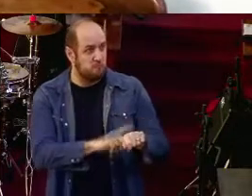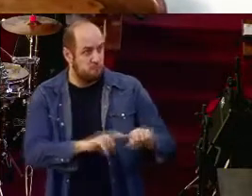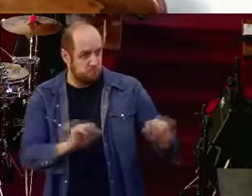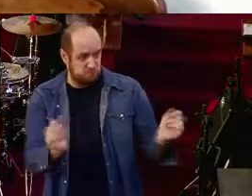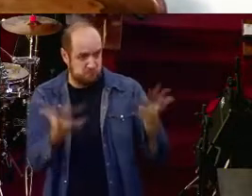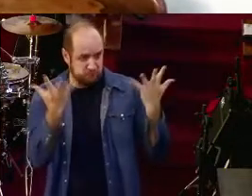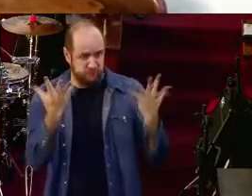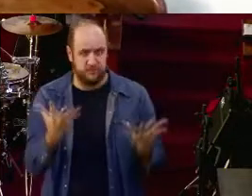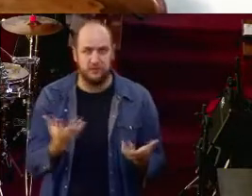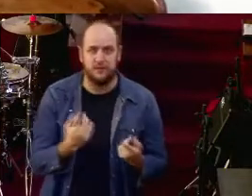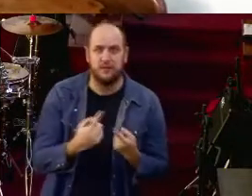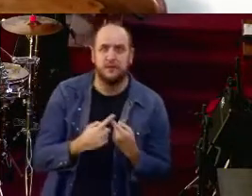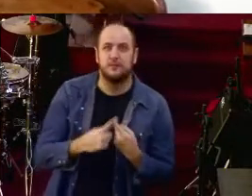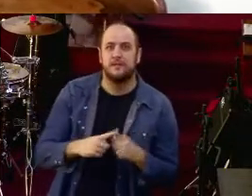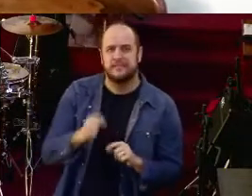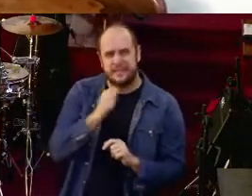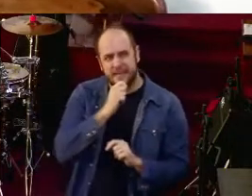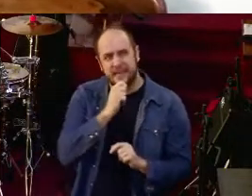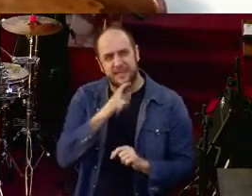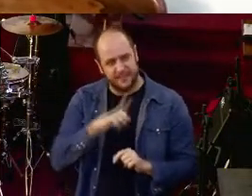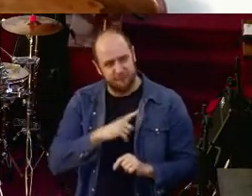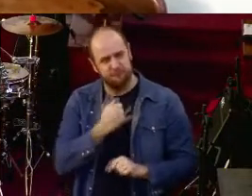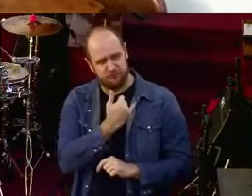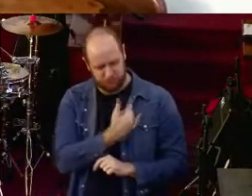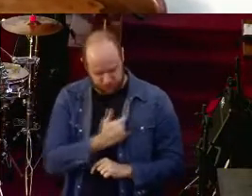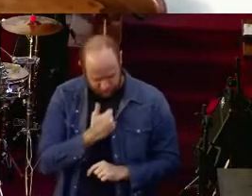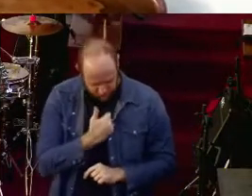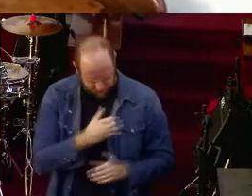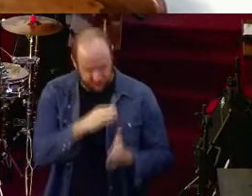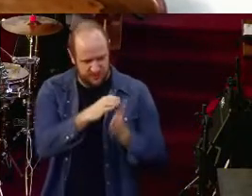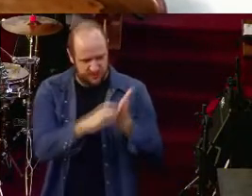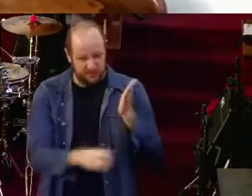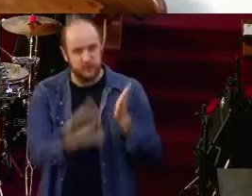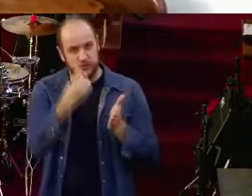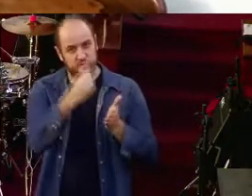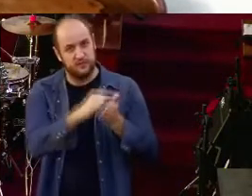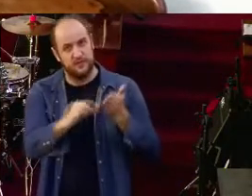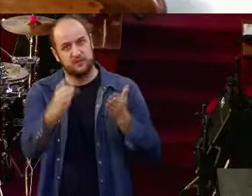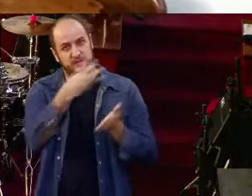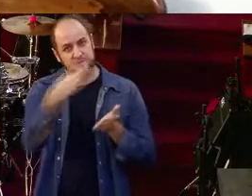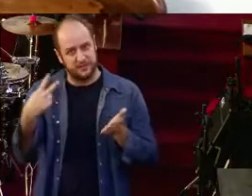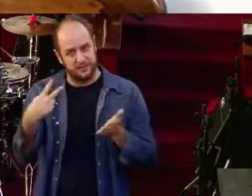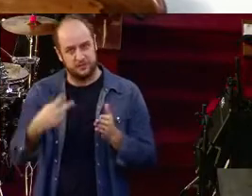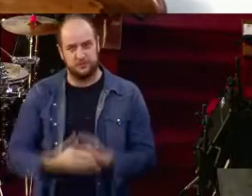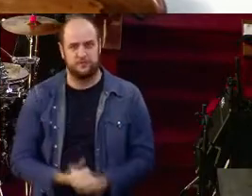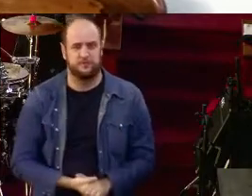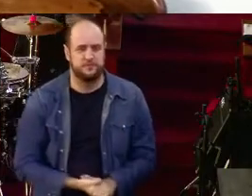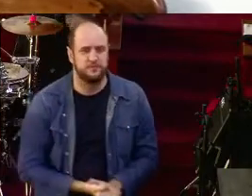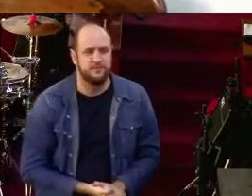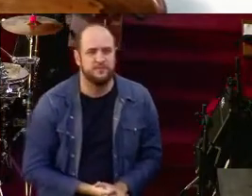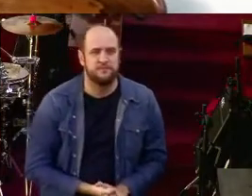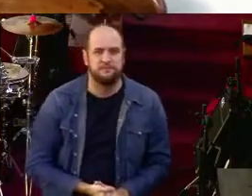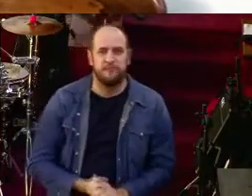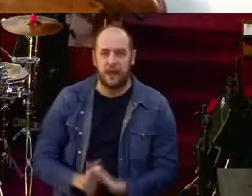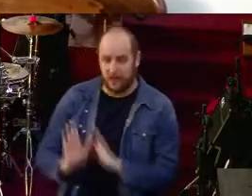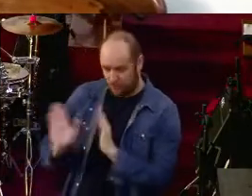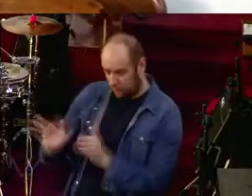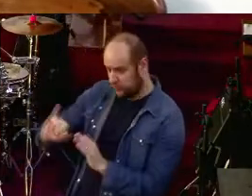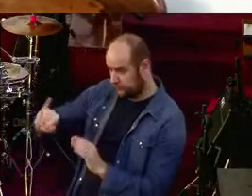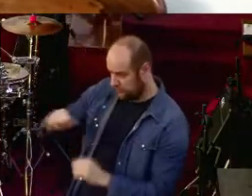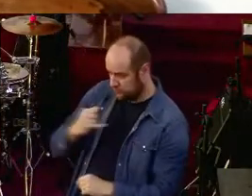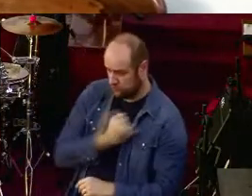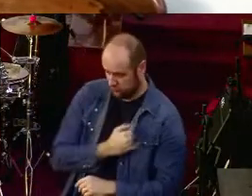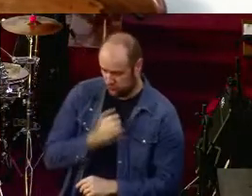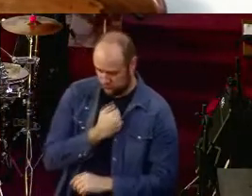um ainda, é no Evangelho de João, capítulo 1, versículo 32. Abra, por favor,